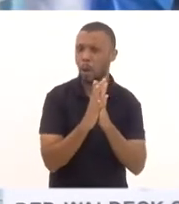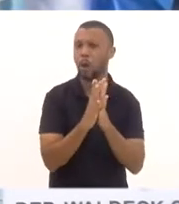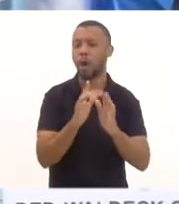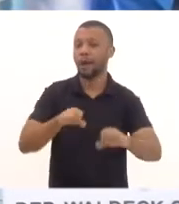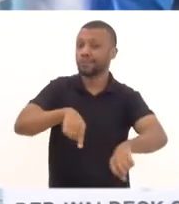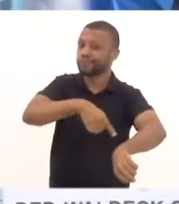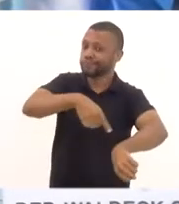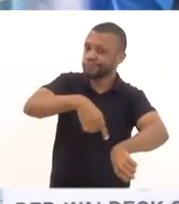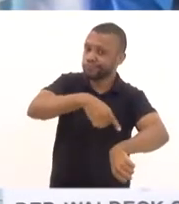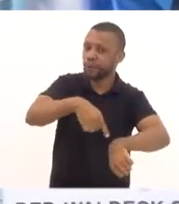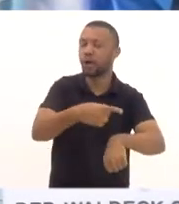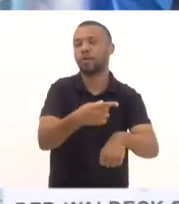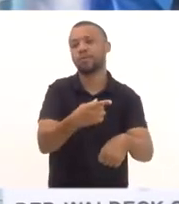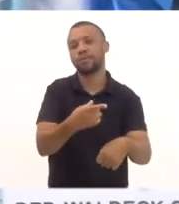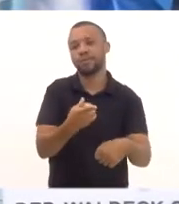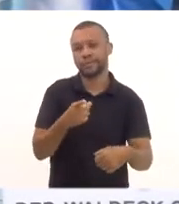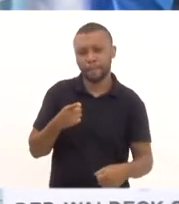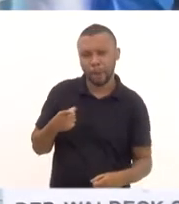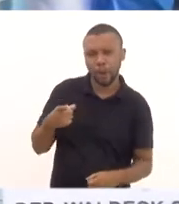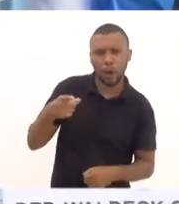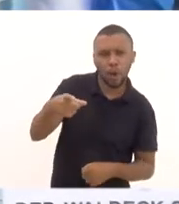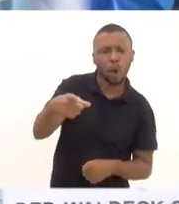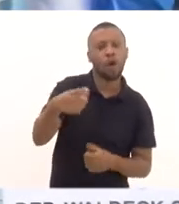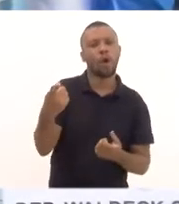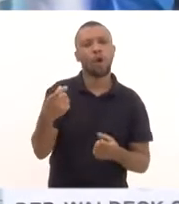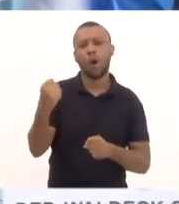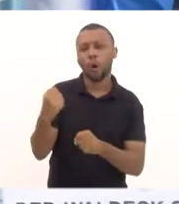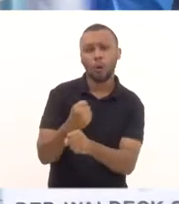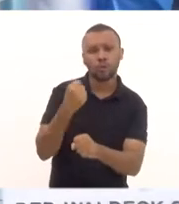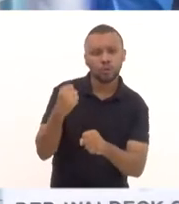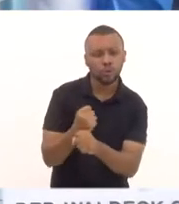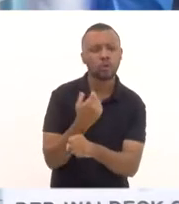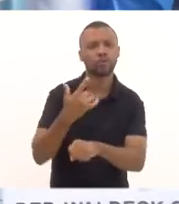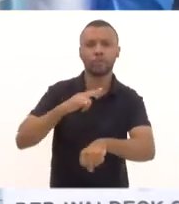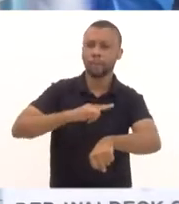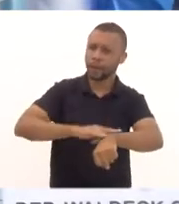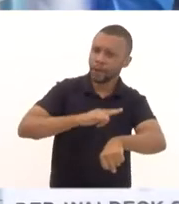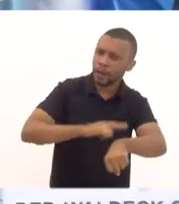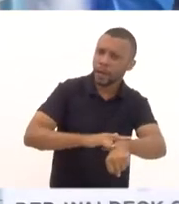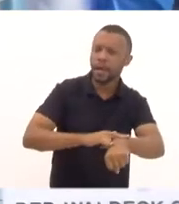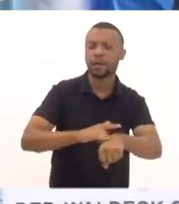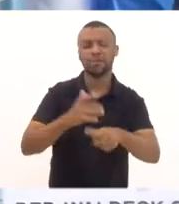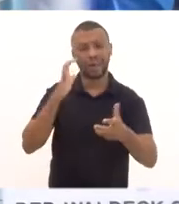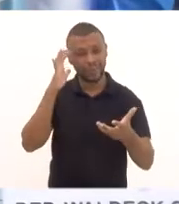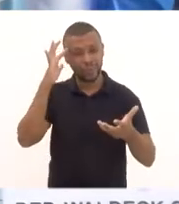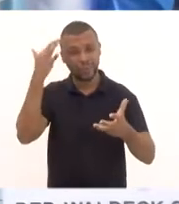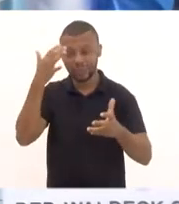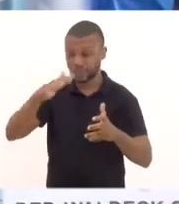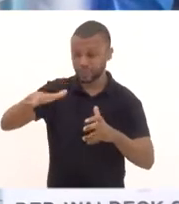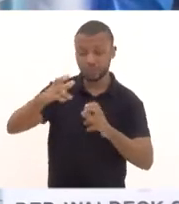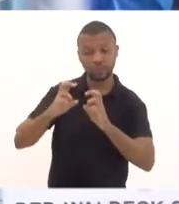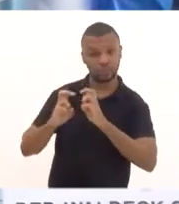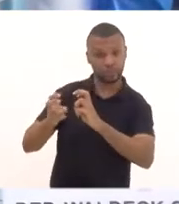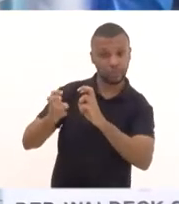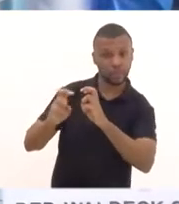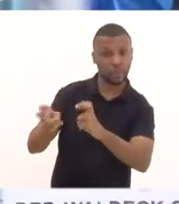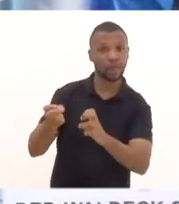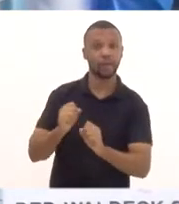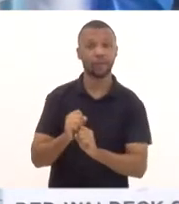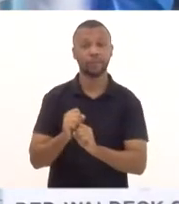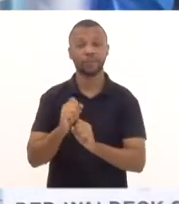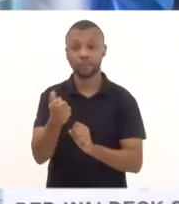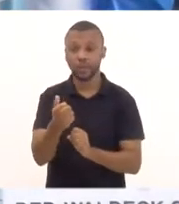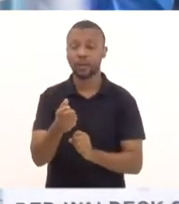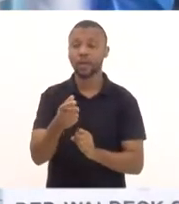acessibilidade nas estações construção de banheiros analisar as condições dos trens está está em estações retorno do